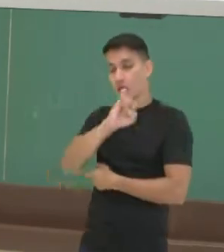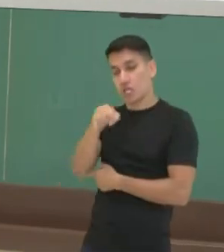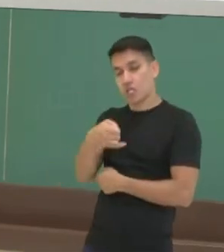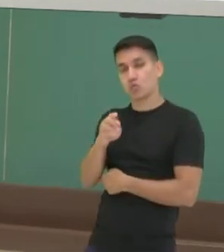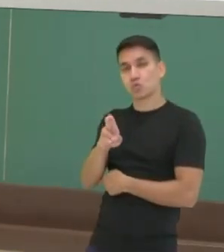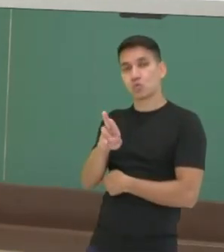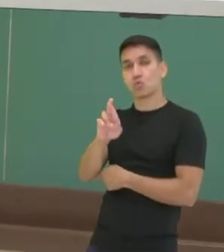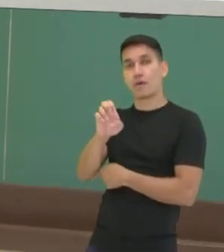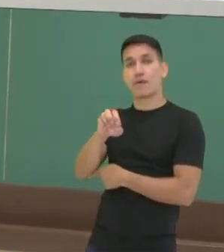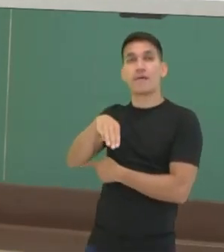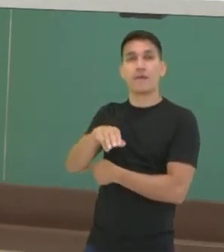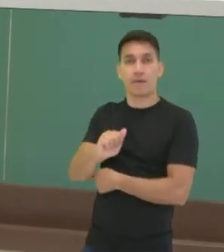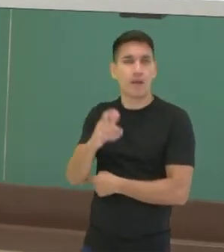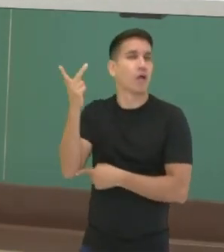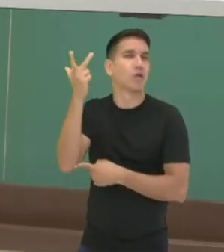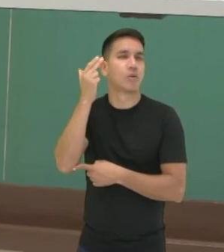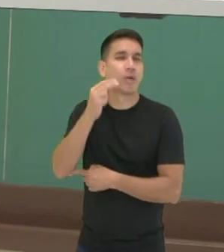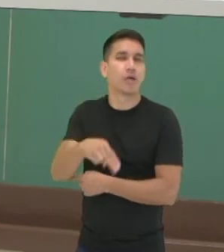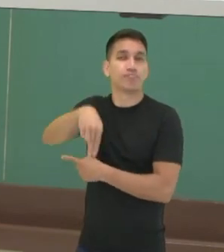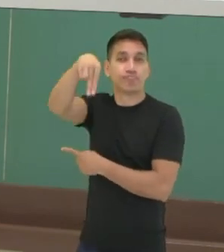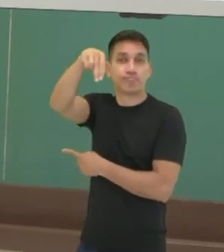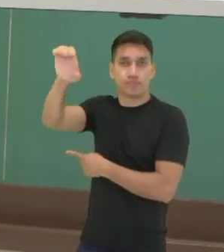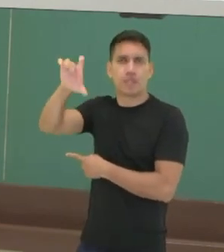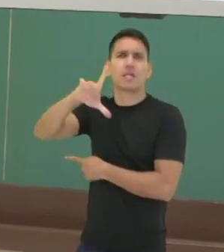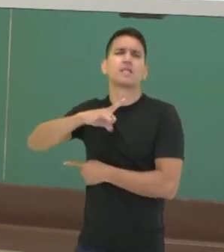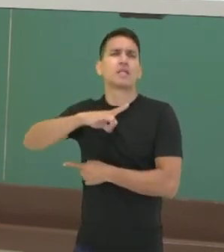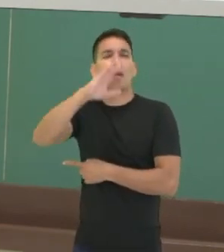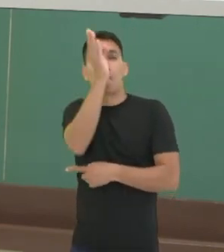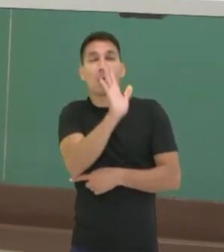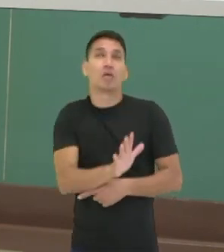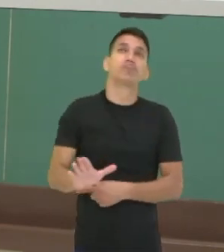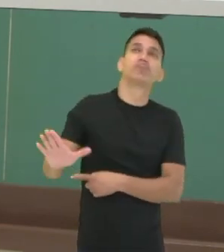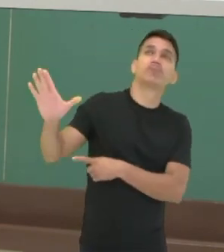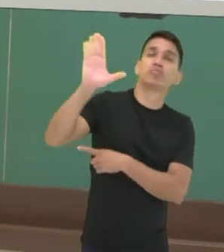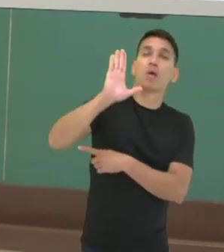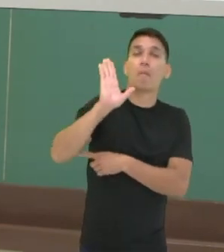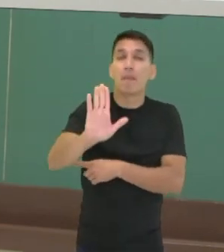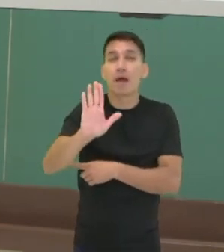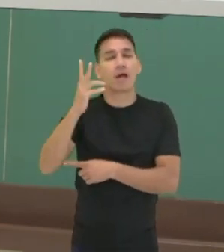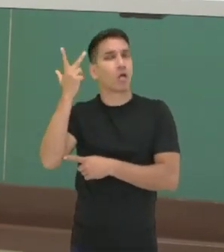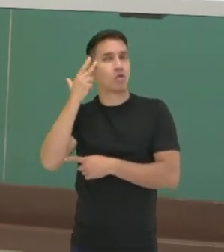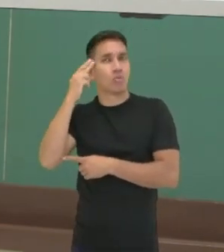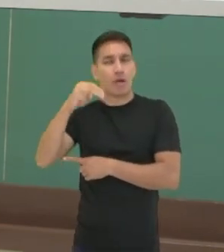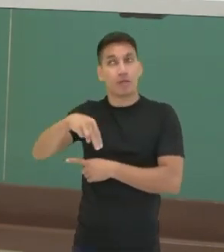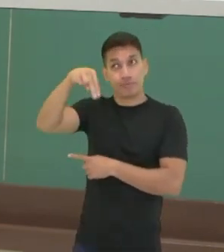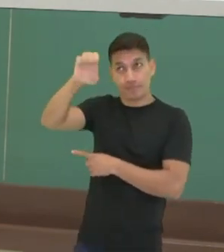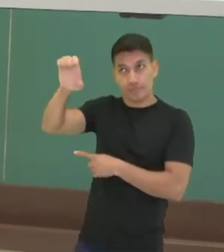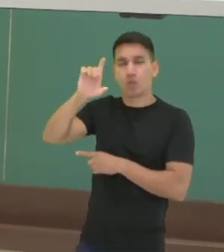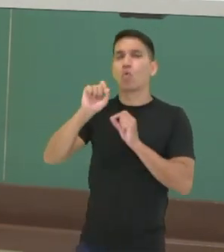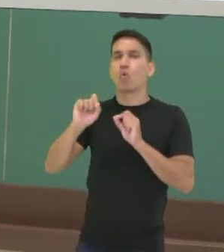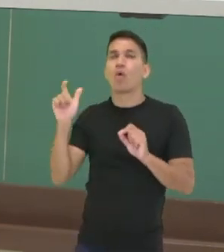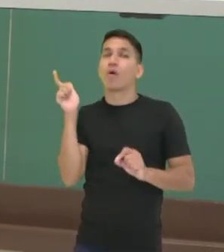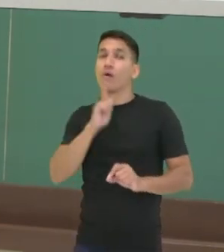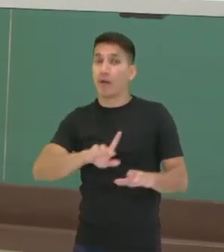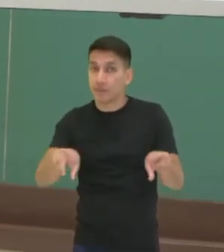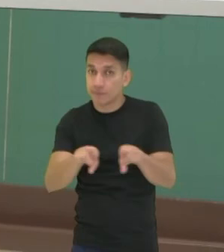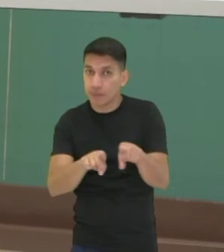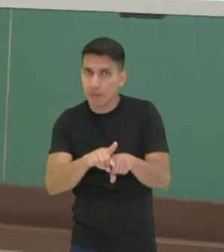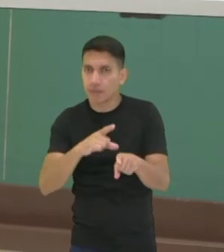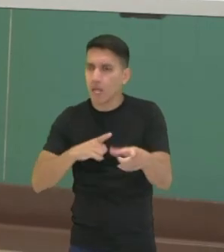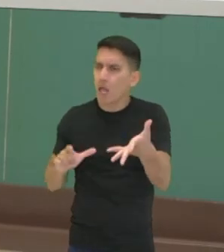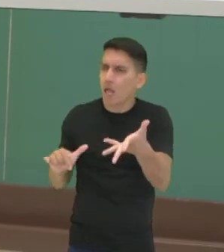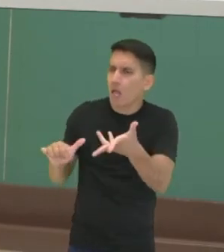Catimbó, muito comum no Nordeste brasileiro, mas tem no Brasil todo, porém muito comum no Nordeste brasileiro, assim como a Umbanda, ela junta